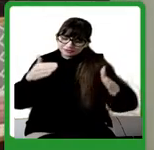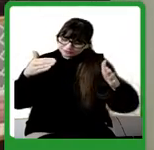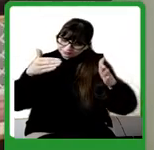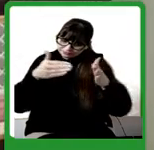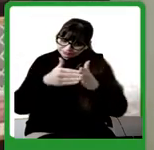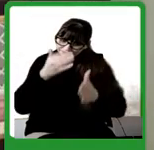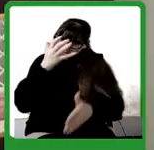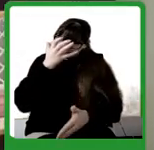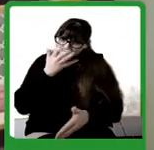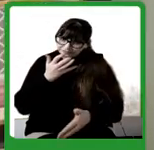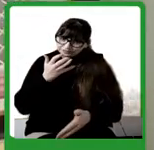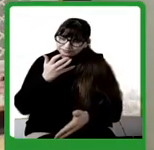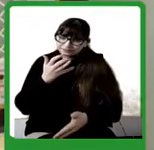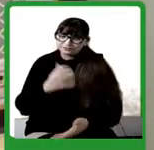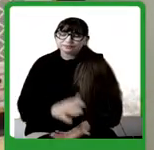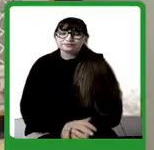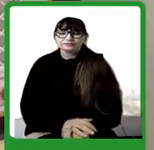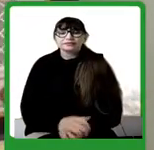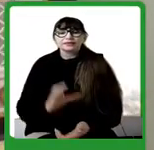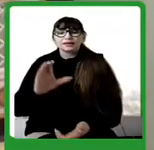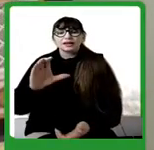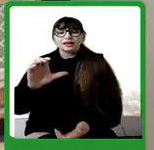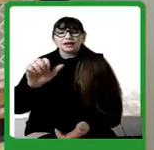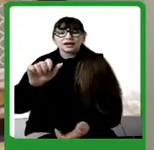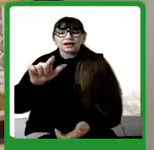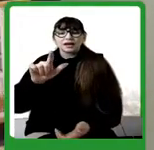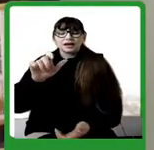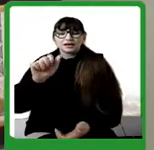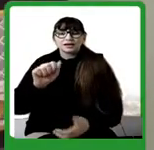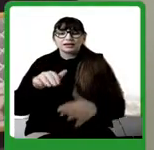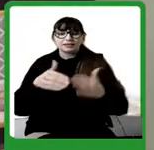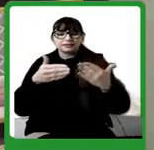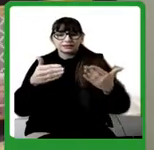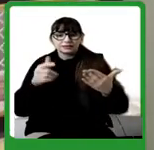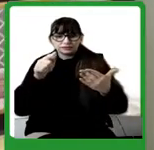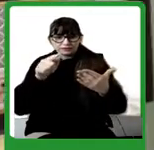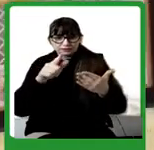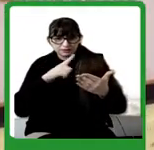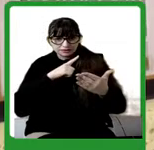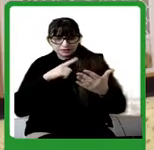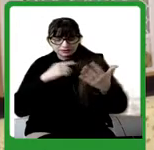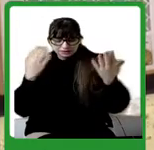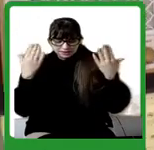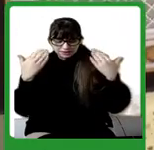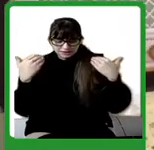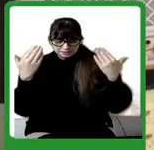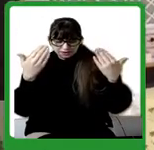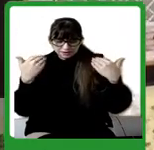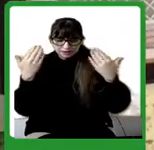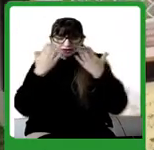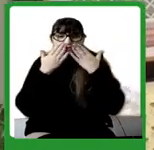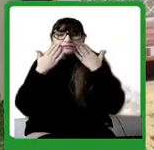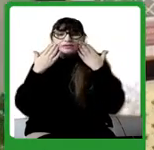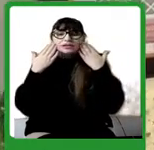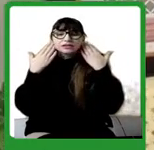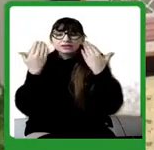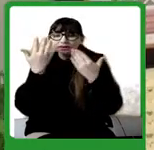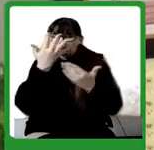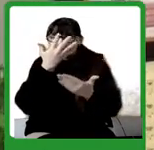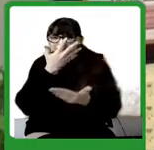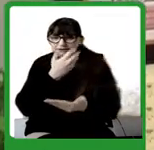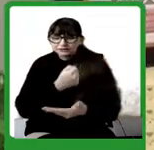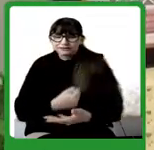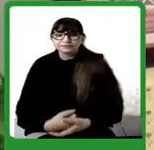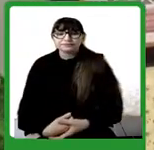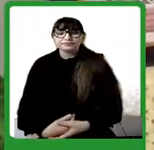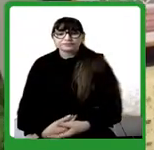ó. Carla Schleiler. Dona Maria, o que você faz pra ter esses cabelos e essa pele tão linda? Aí que tá. Essa eu até